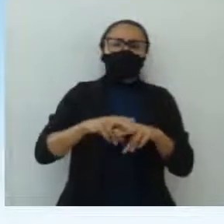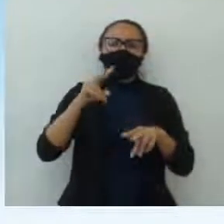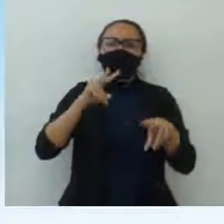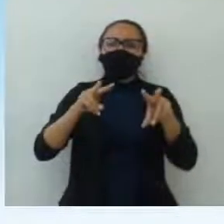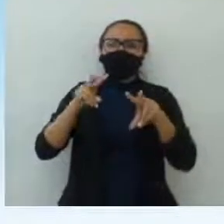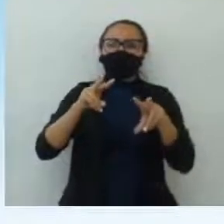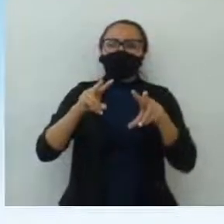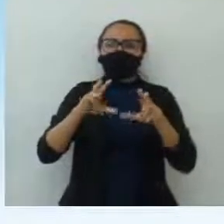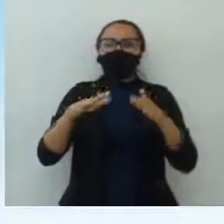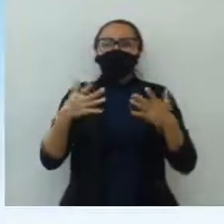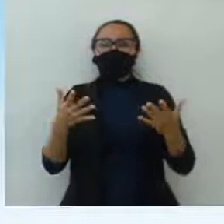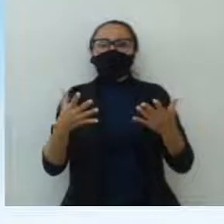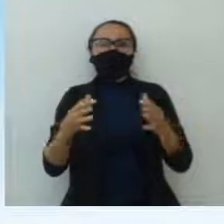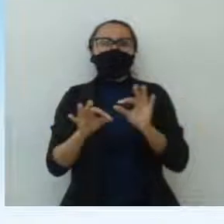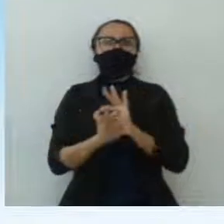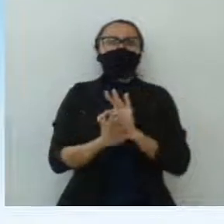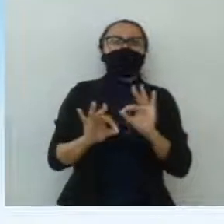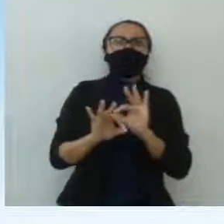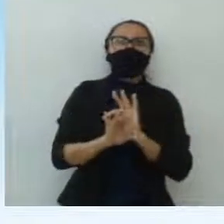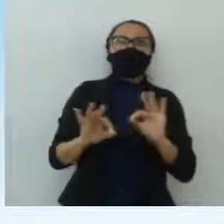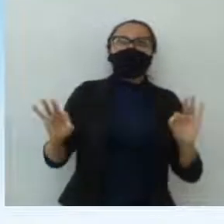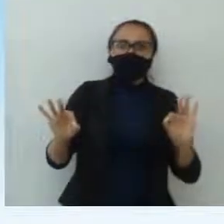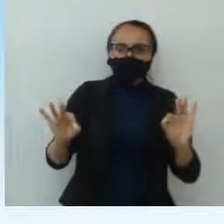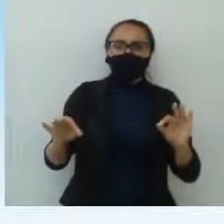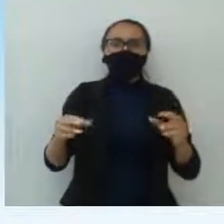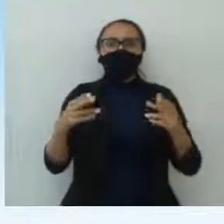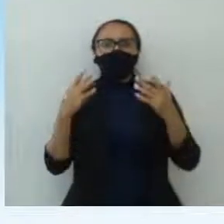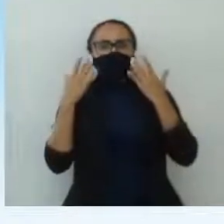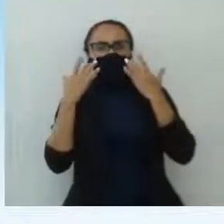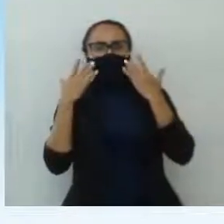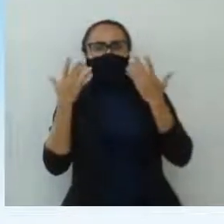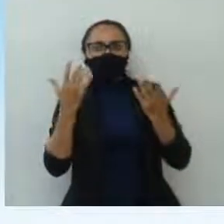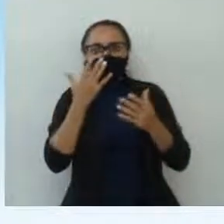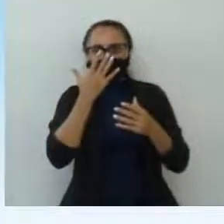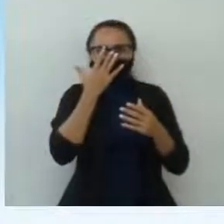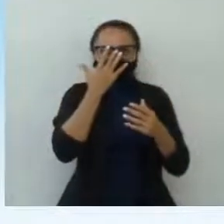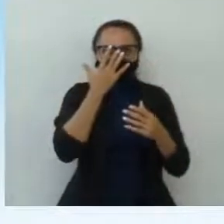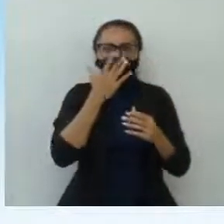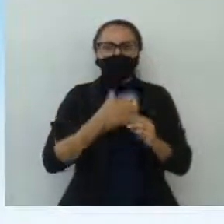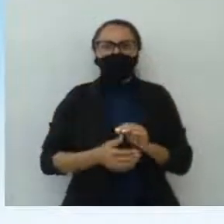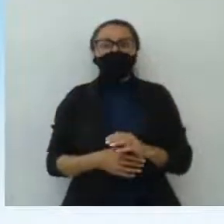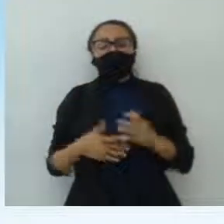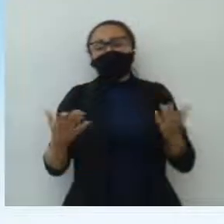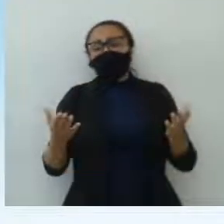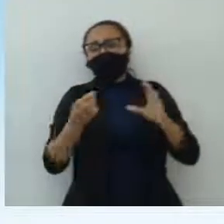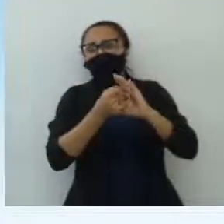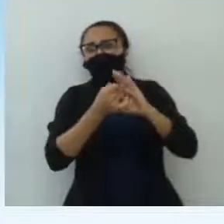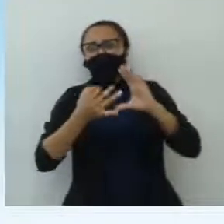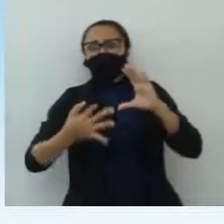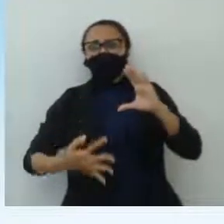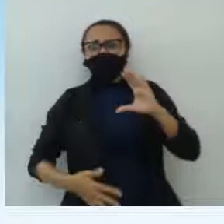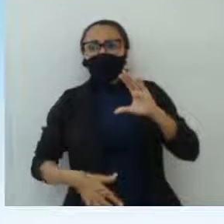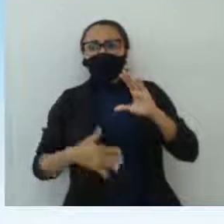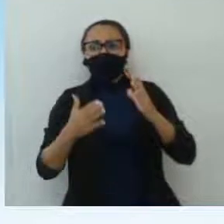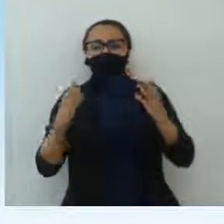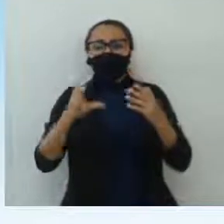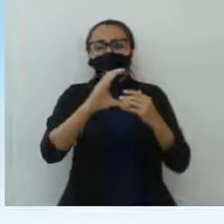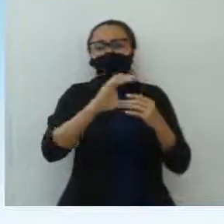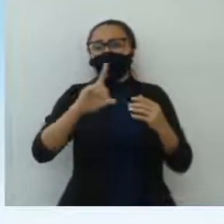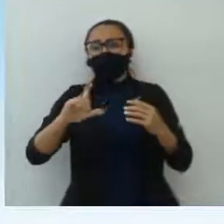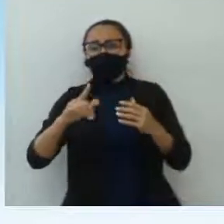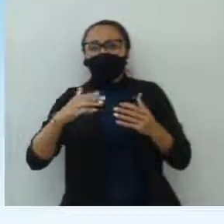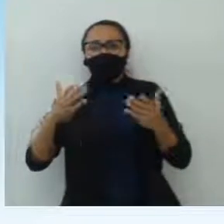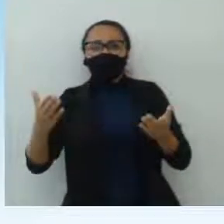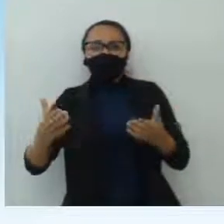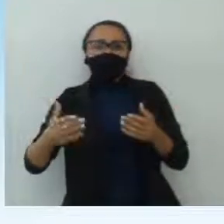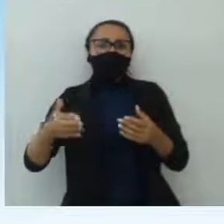sai inebriado com aquilo que você viu. Então esse era o objetivo do gênero dramático. E quais são as características dessa dramaturgia clássica que foi